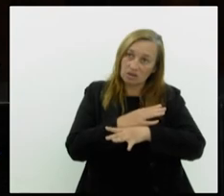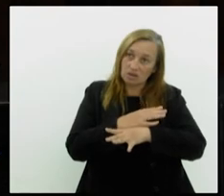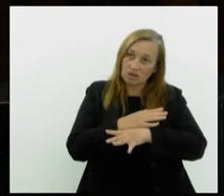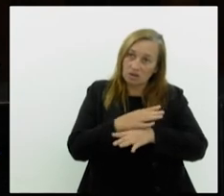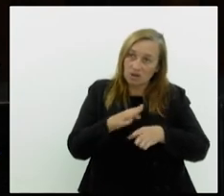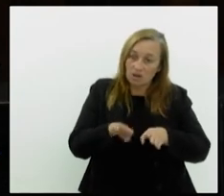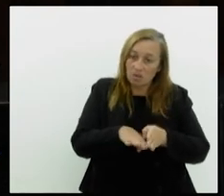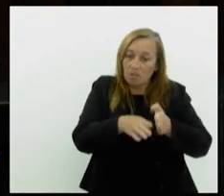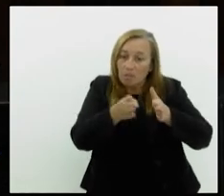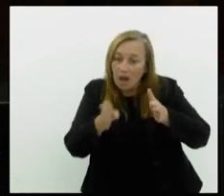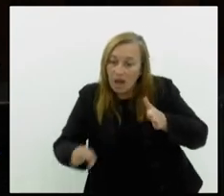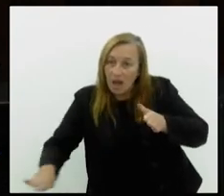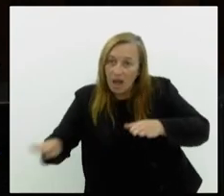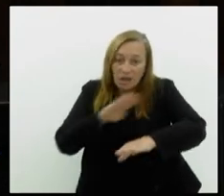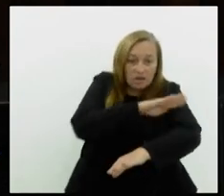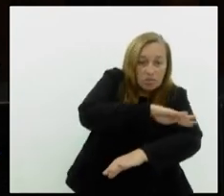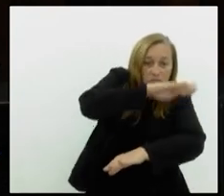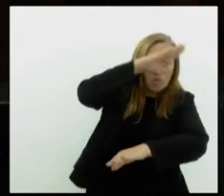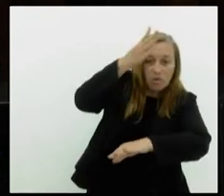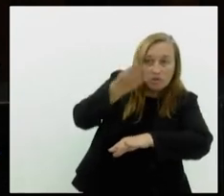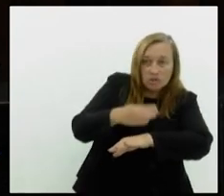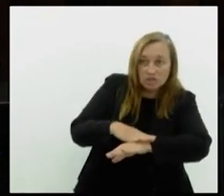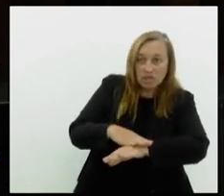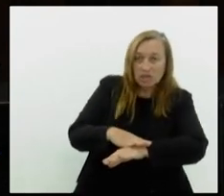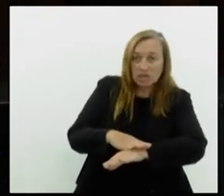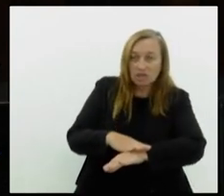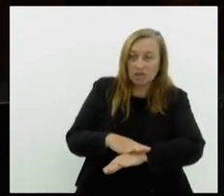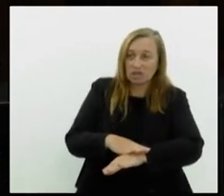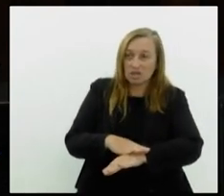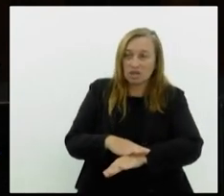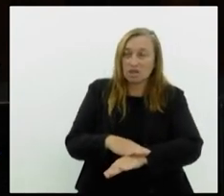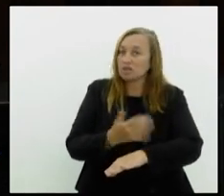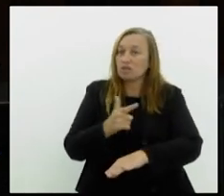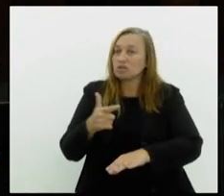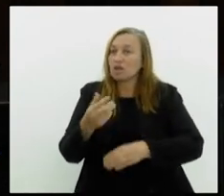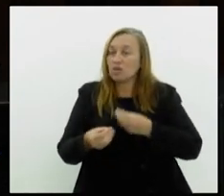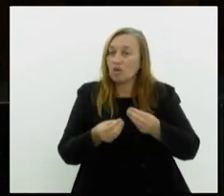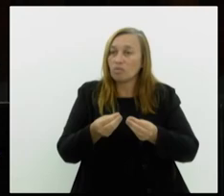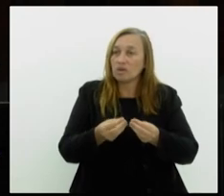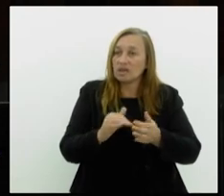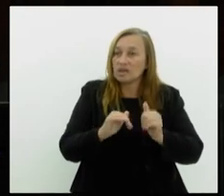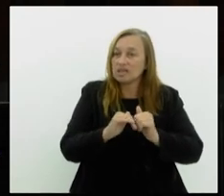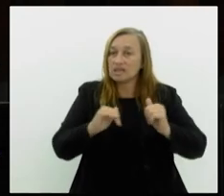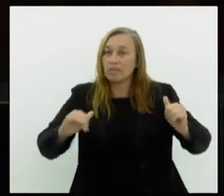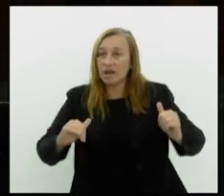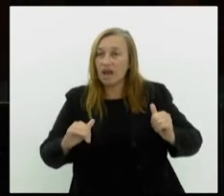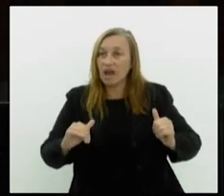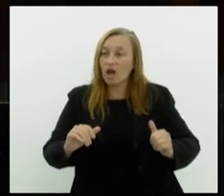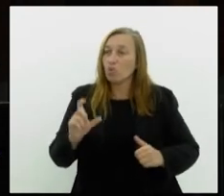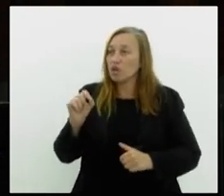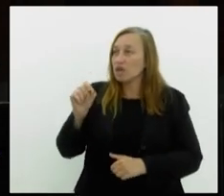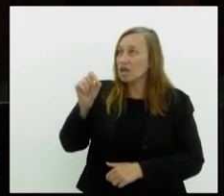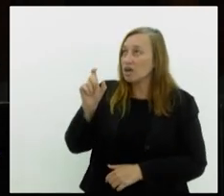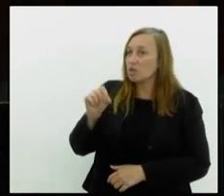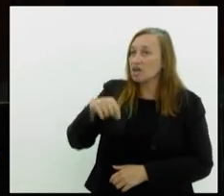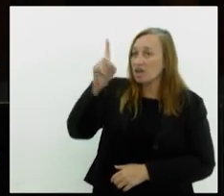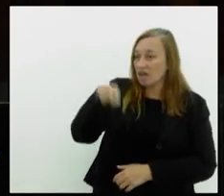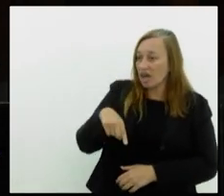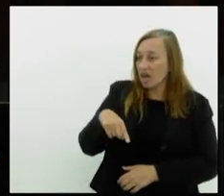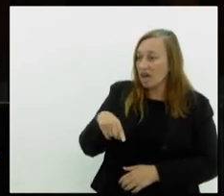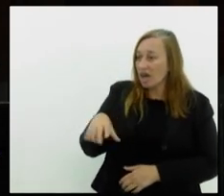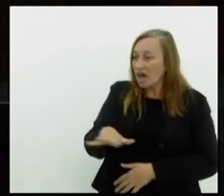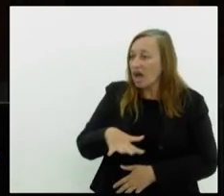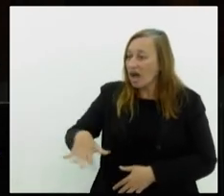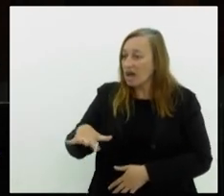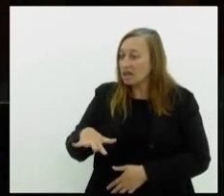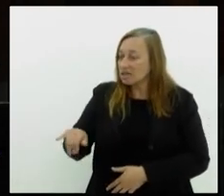a montanha, não existe essas fronteiras do que é periferia, o que deixa de ser periferia, o que é uma área de